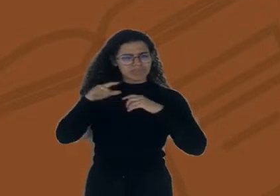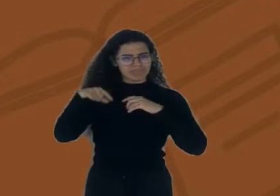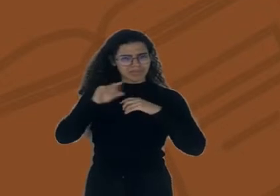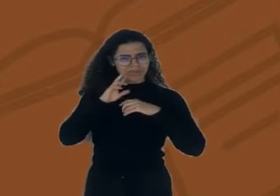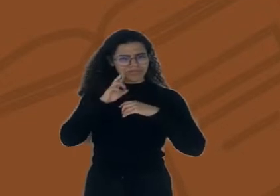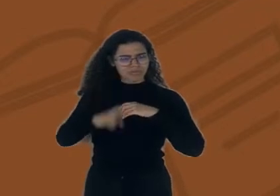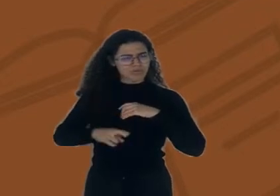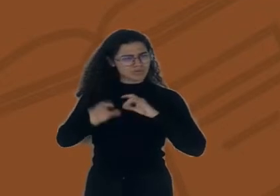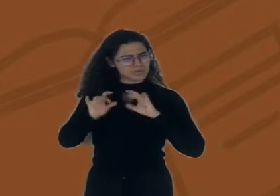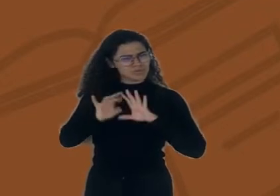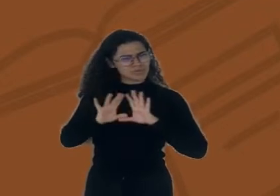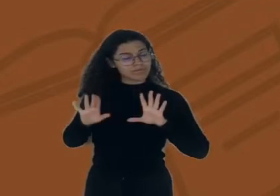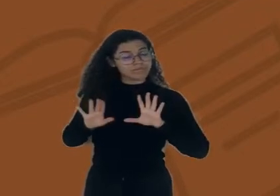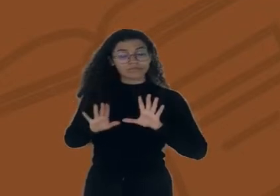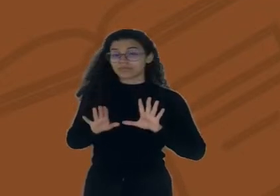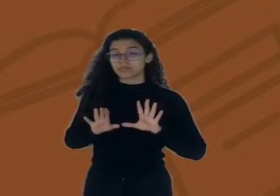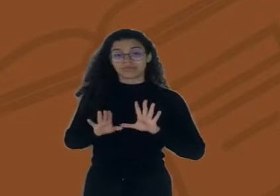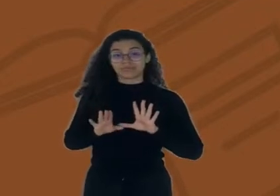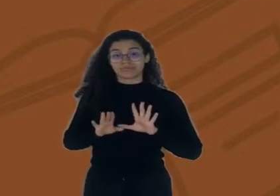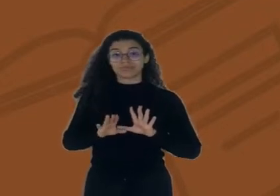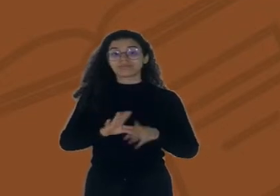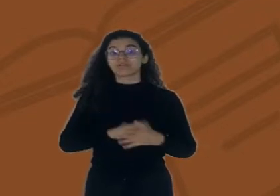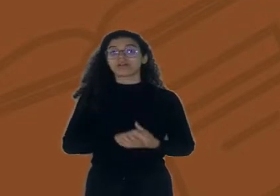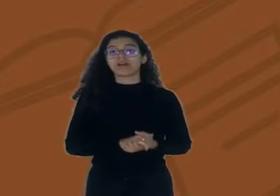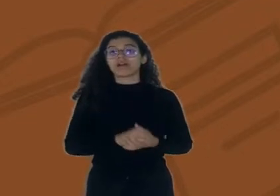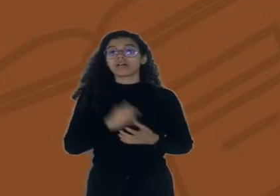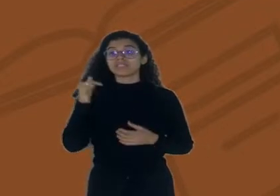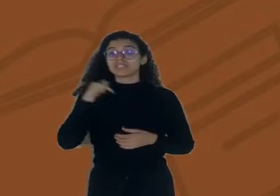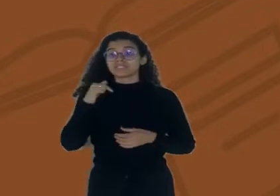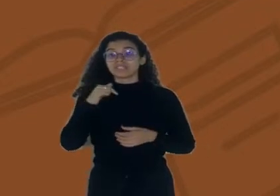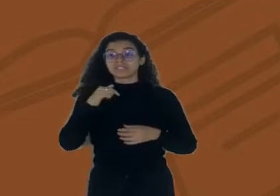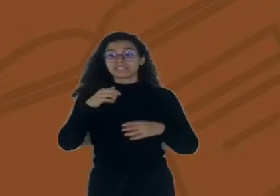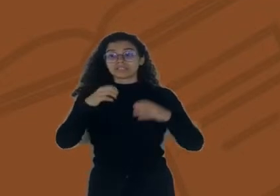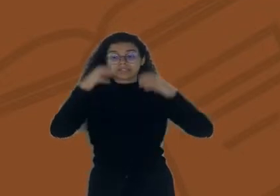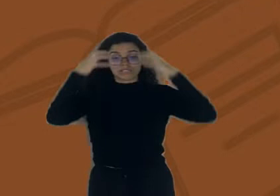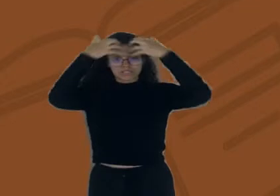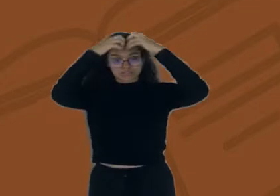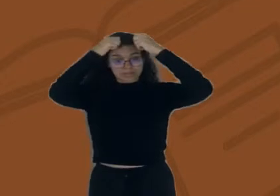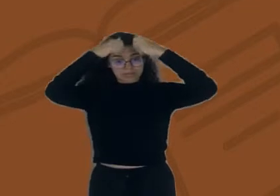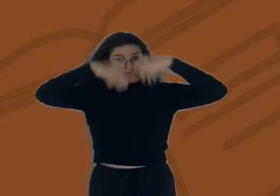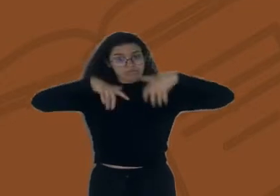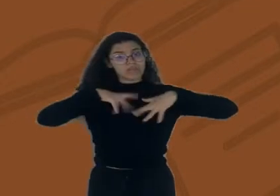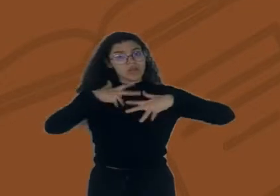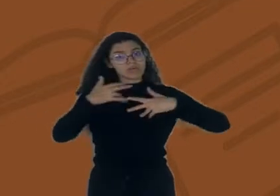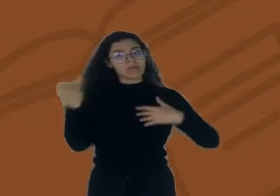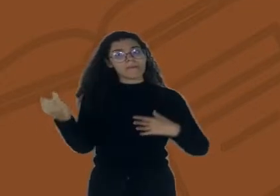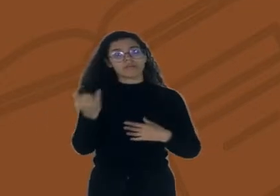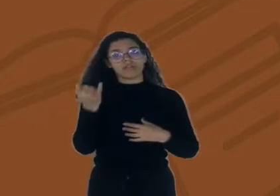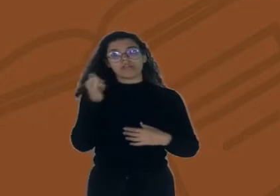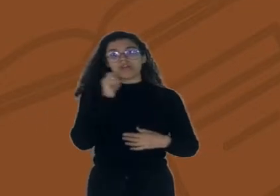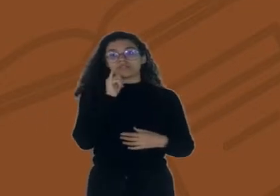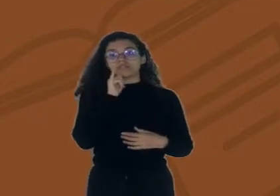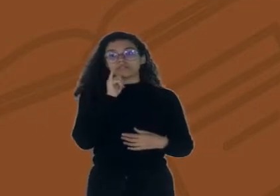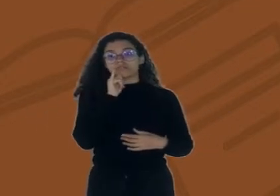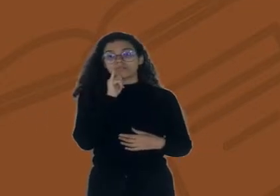esse procedimento, o sistema nervoso ele realiza assim funções importantíssimas, como por